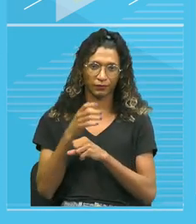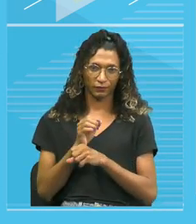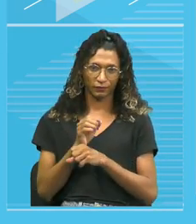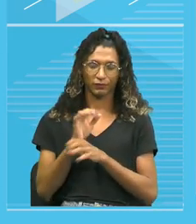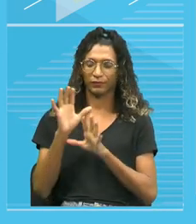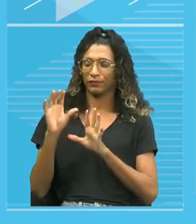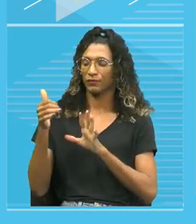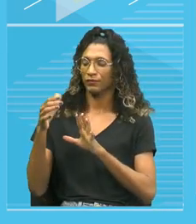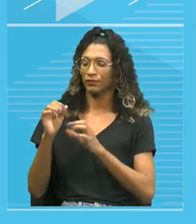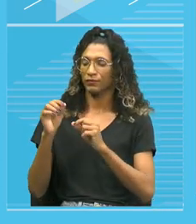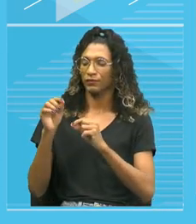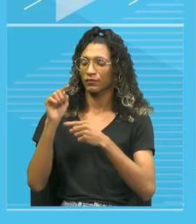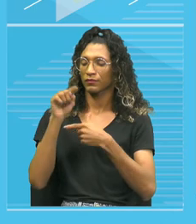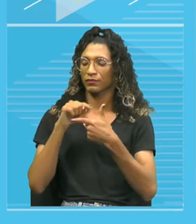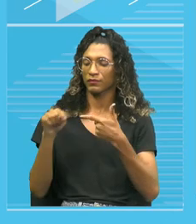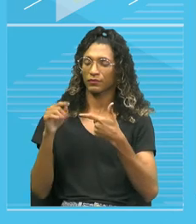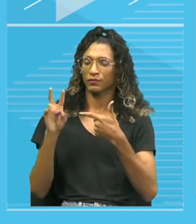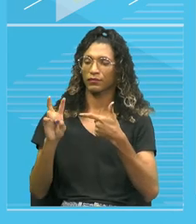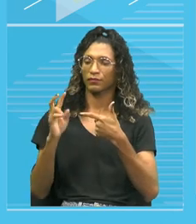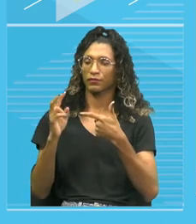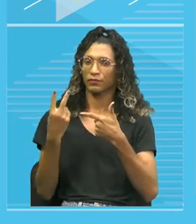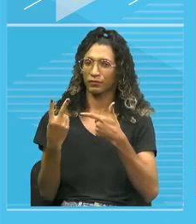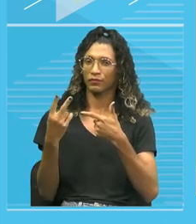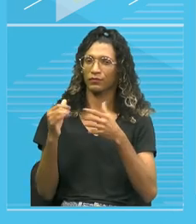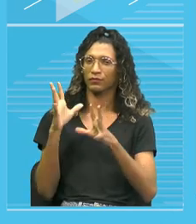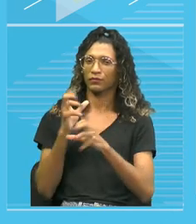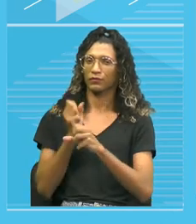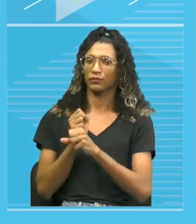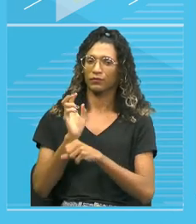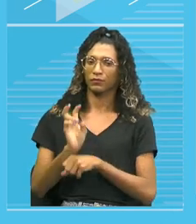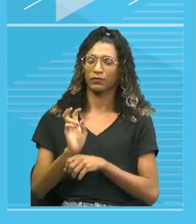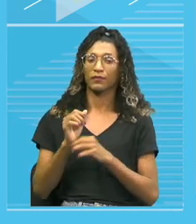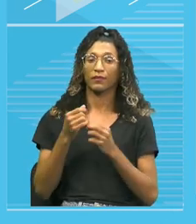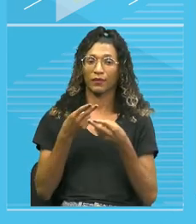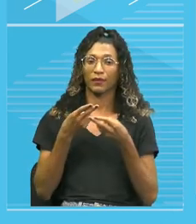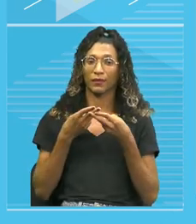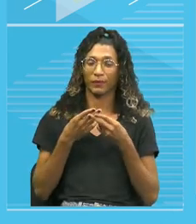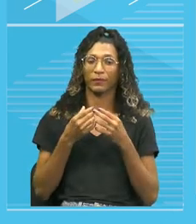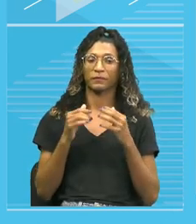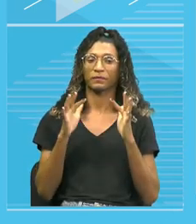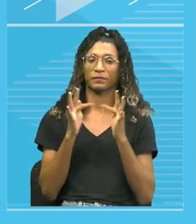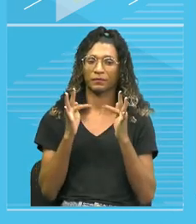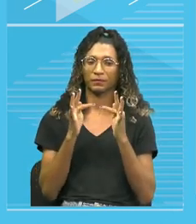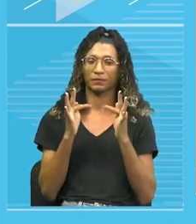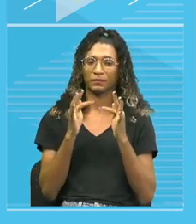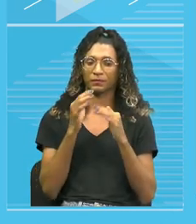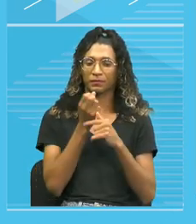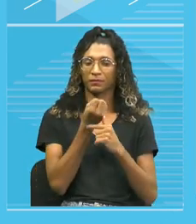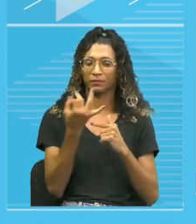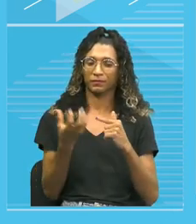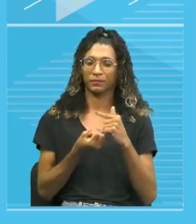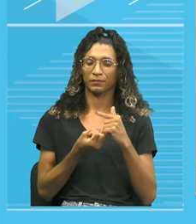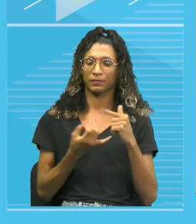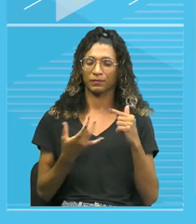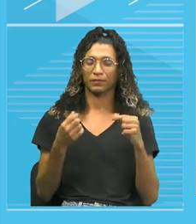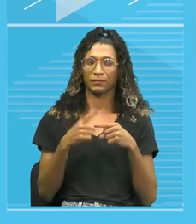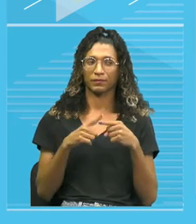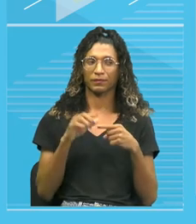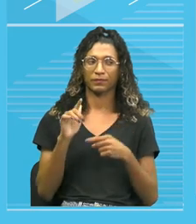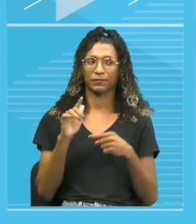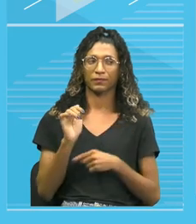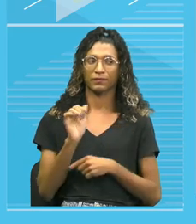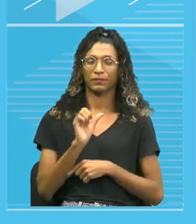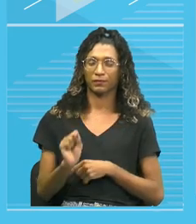use esse artifício Zinho da fração para facilitar sua vida ainda mais porque o gás oxigênio não vai participar